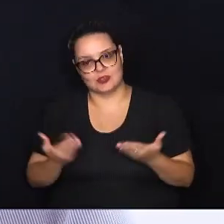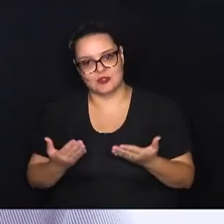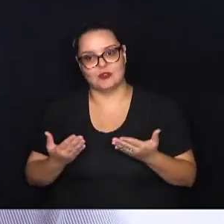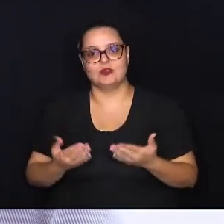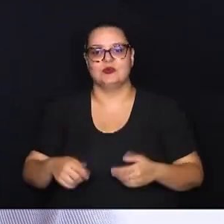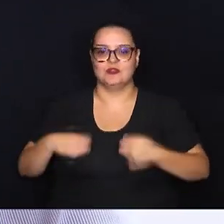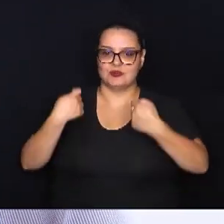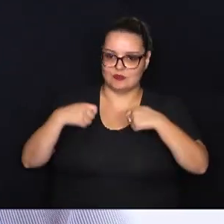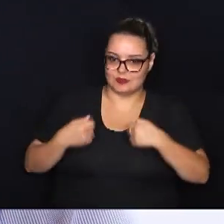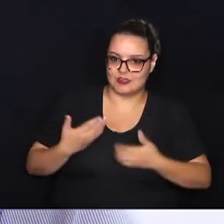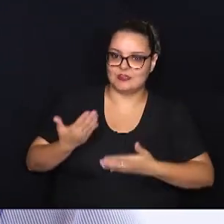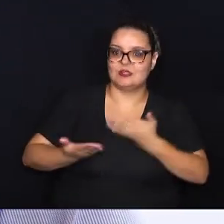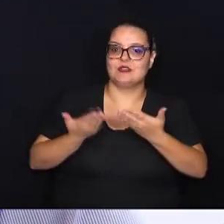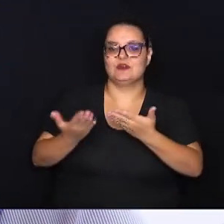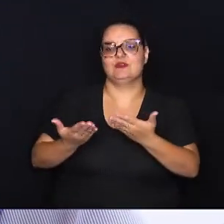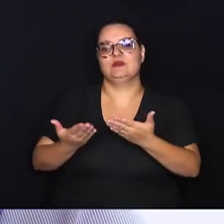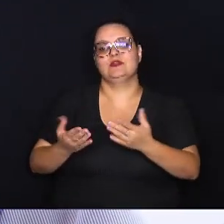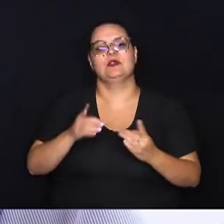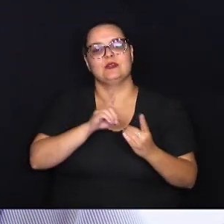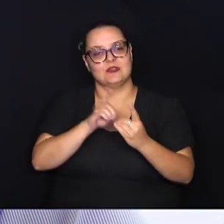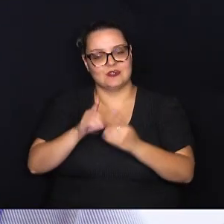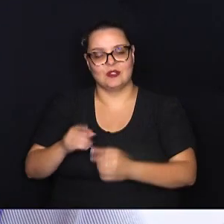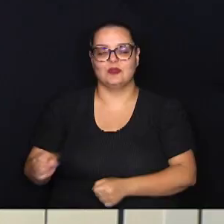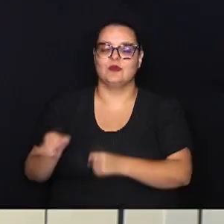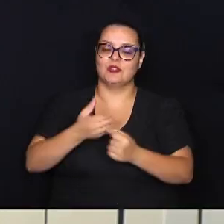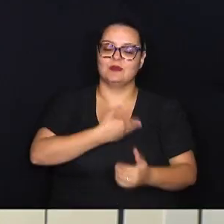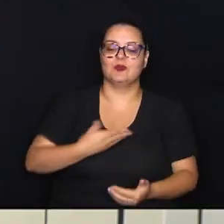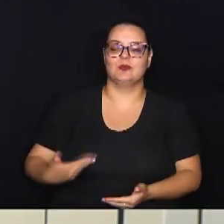necessitam desse cuidado e atenção do poder público.